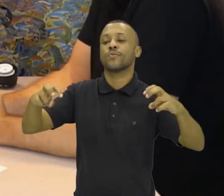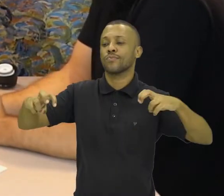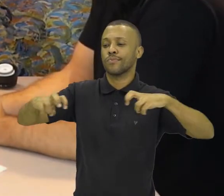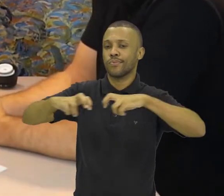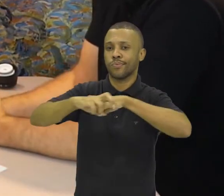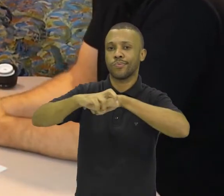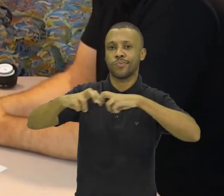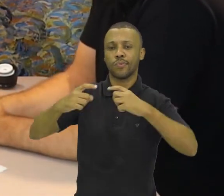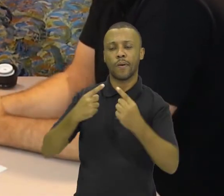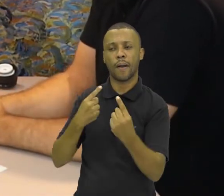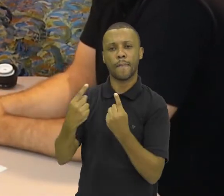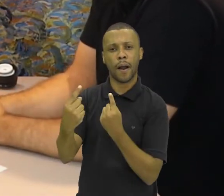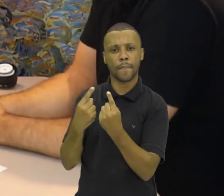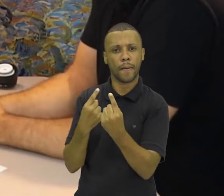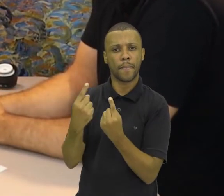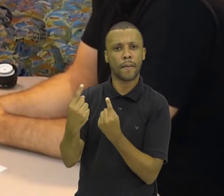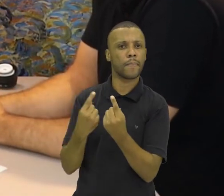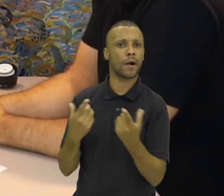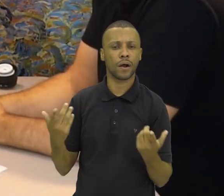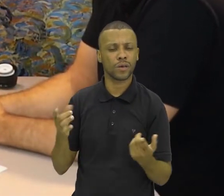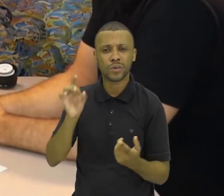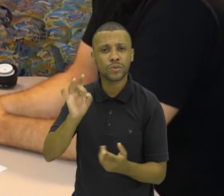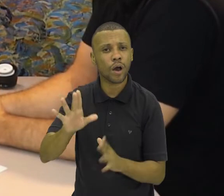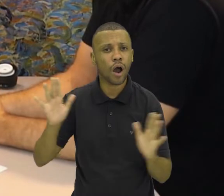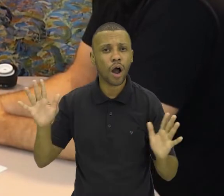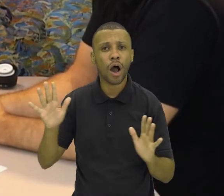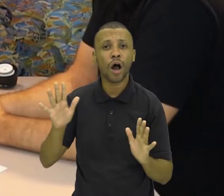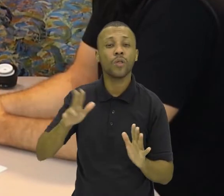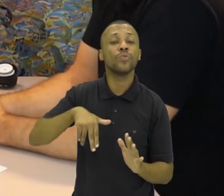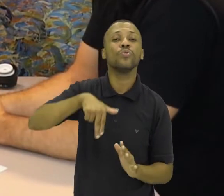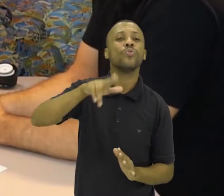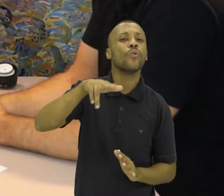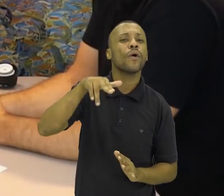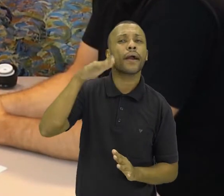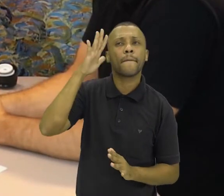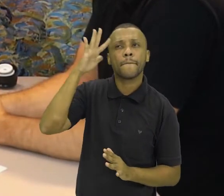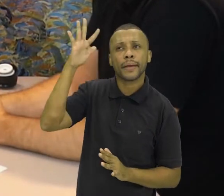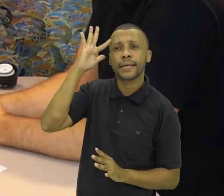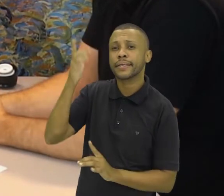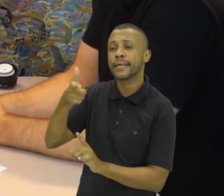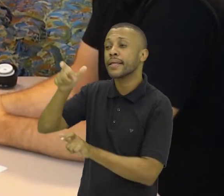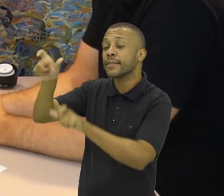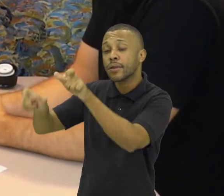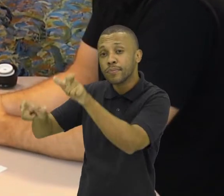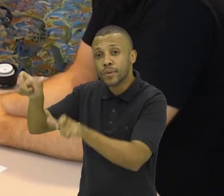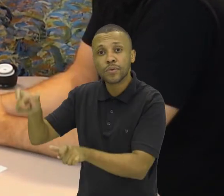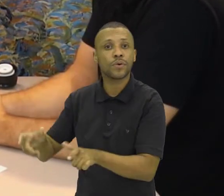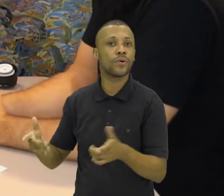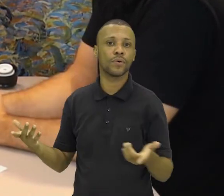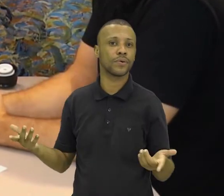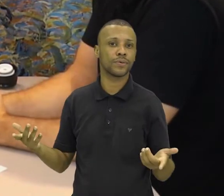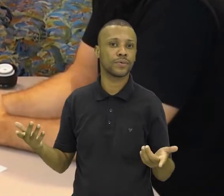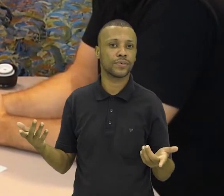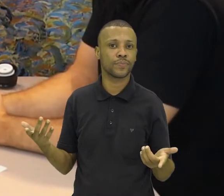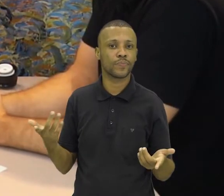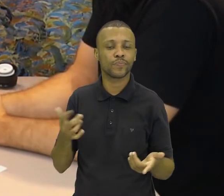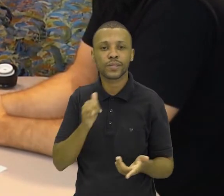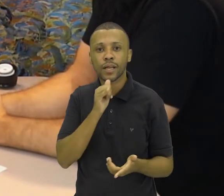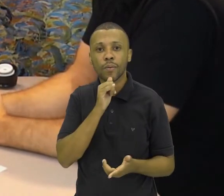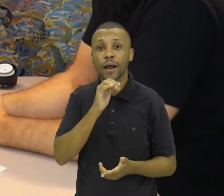Tá? É uma questão. O CET do Rio, tá aí, CET, puxando a orelha. Tá? CET do